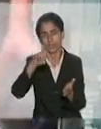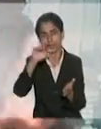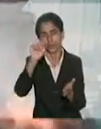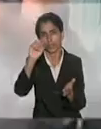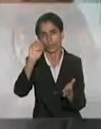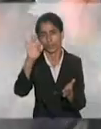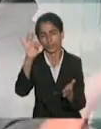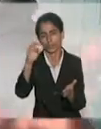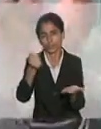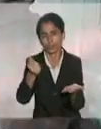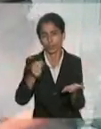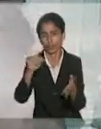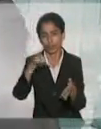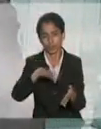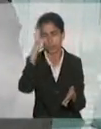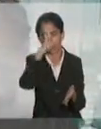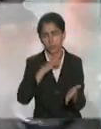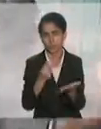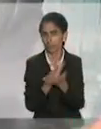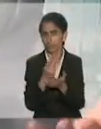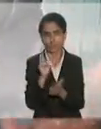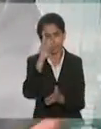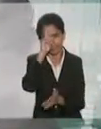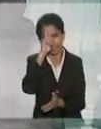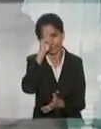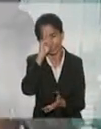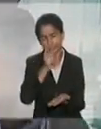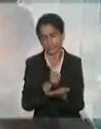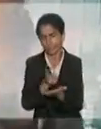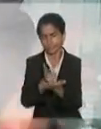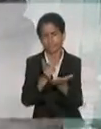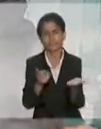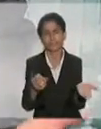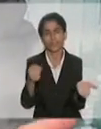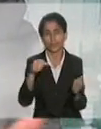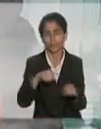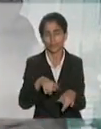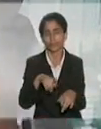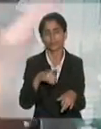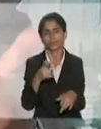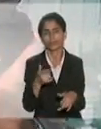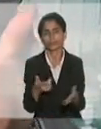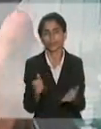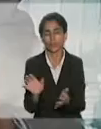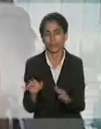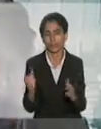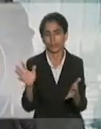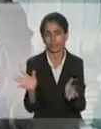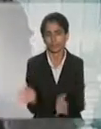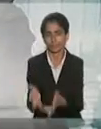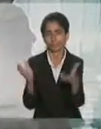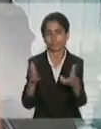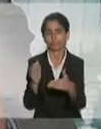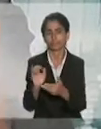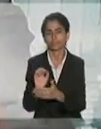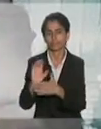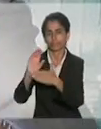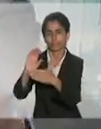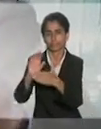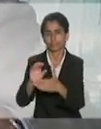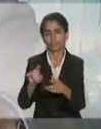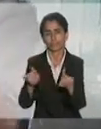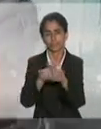etc, etc. Mas isso acontece no Brasil cotidianamente. Ainda tem incentivos derivados